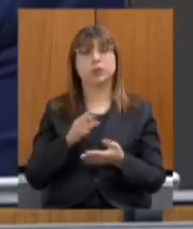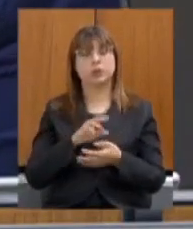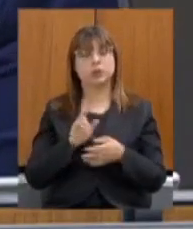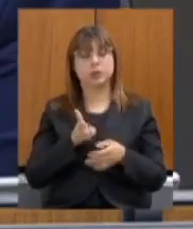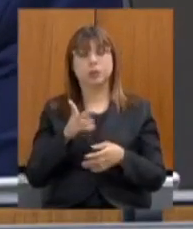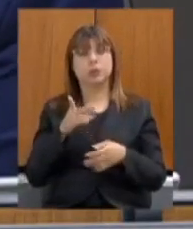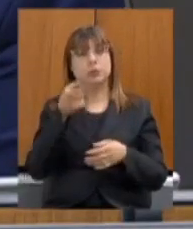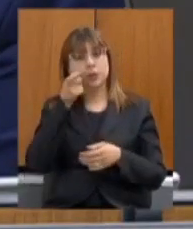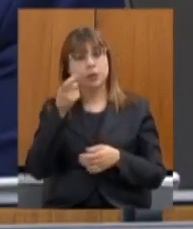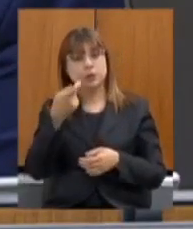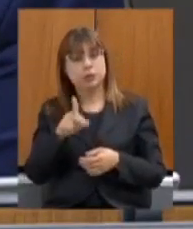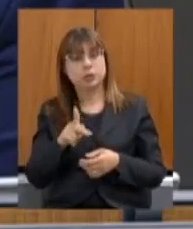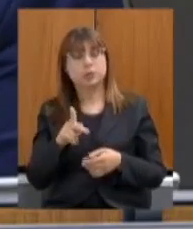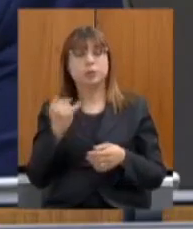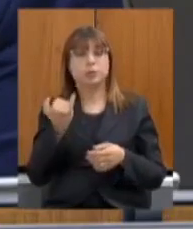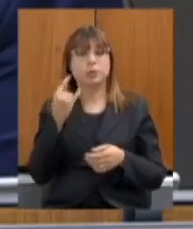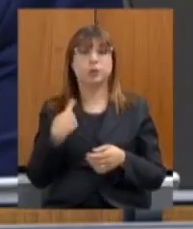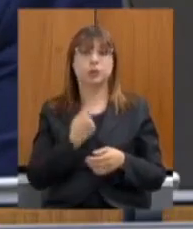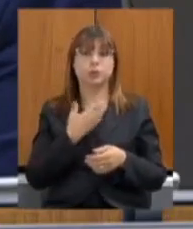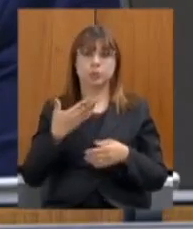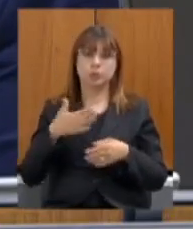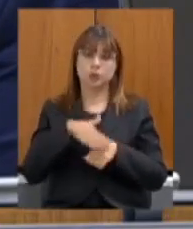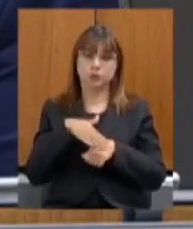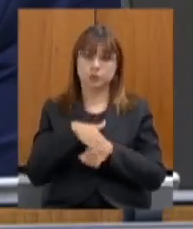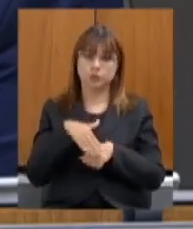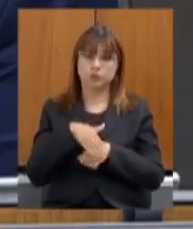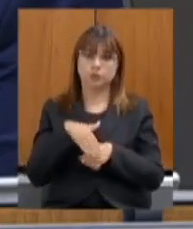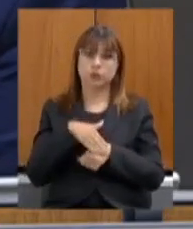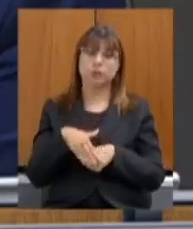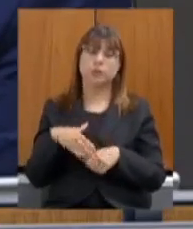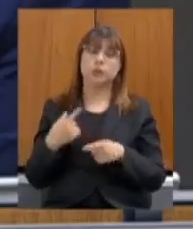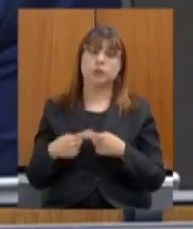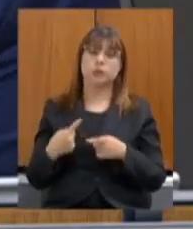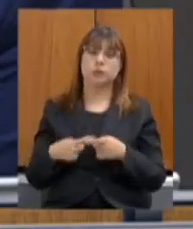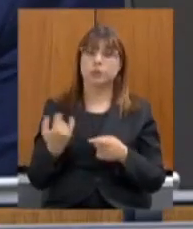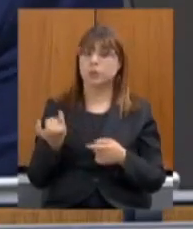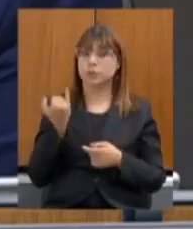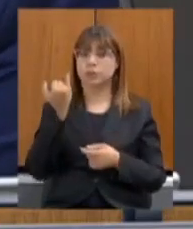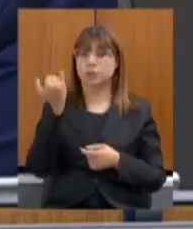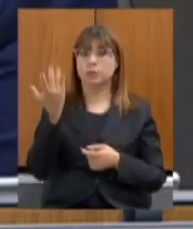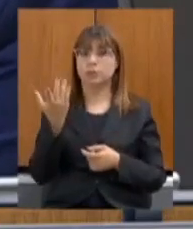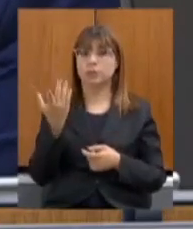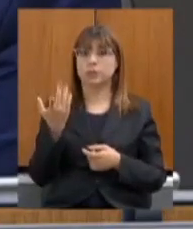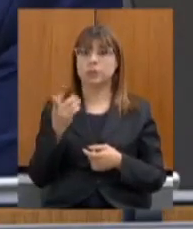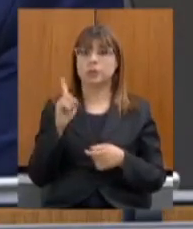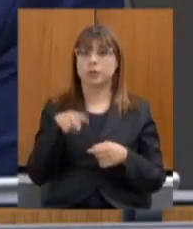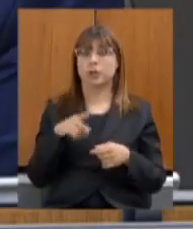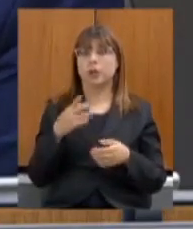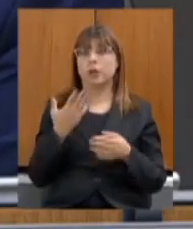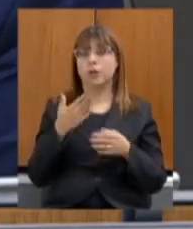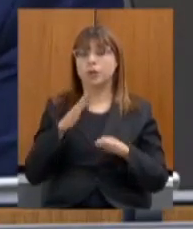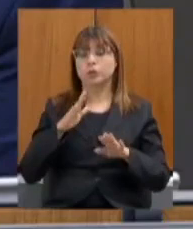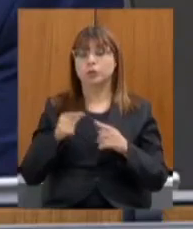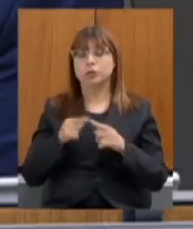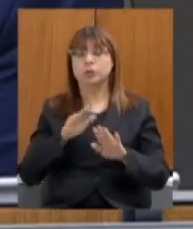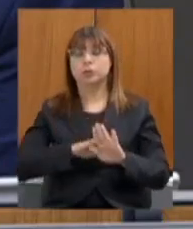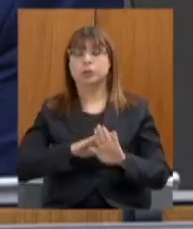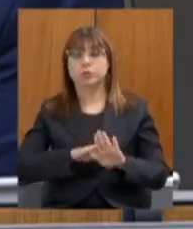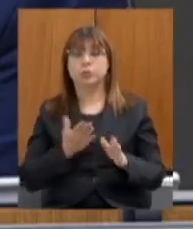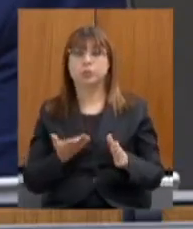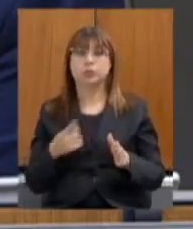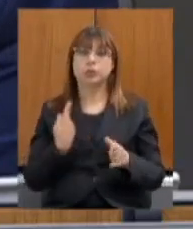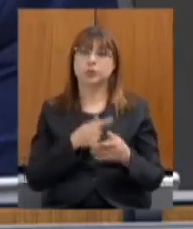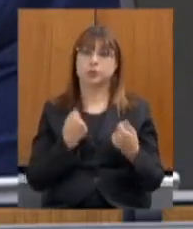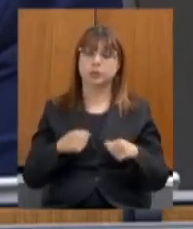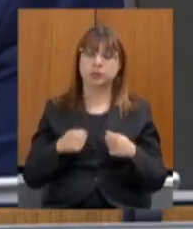e de interesse do senhor que a gente tenha essas conversas que eu acho que, independente de posição ideológica, deputado, nós temos que